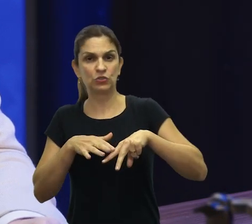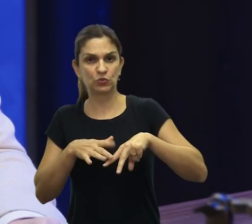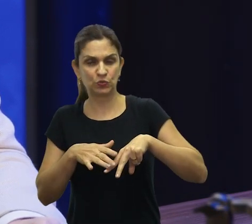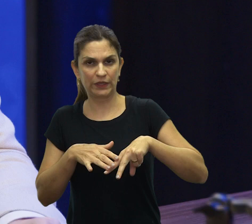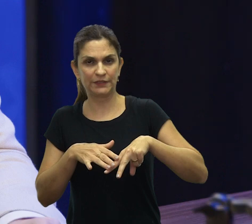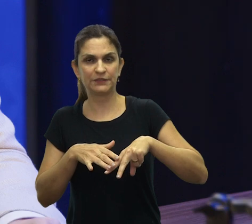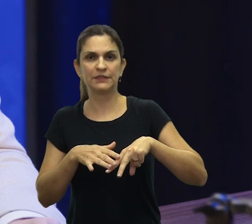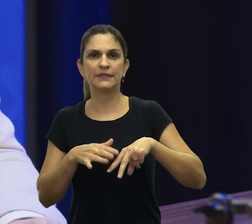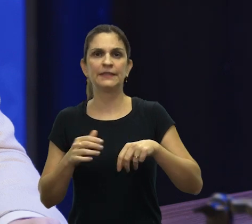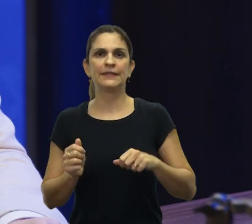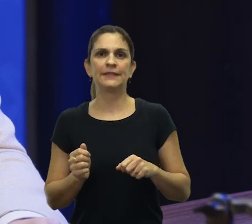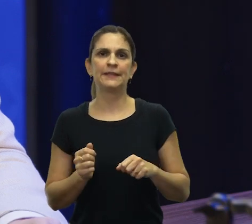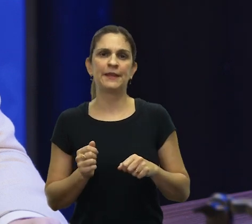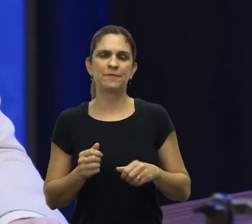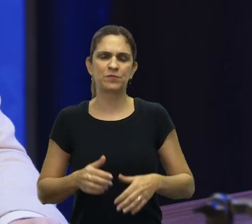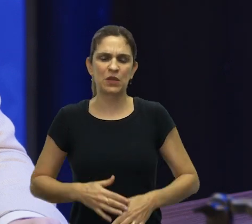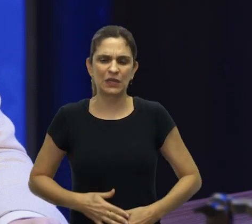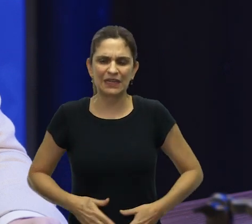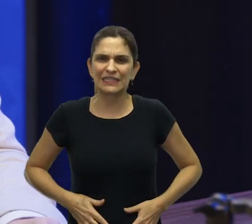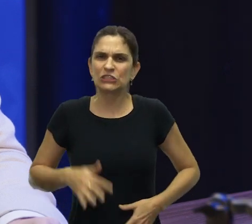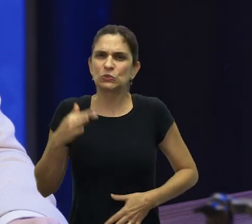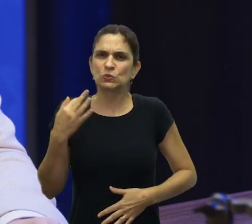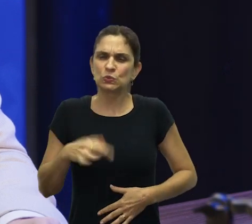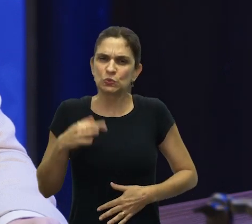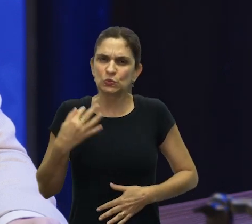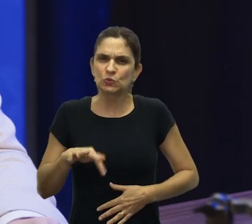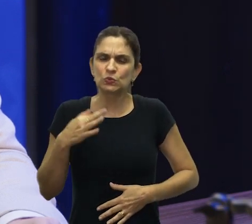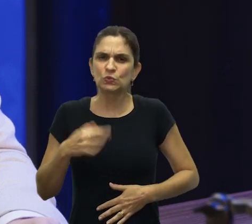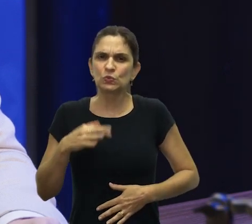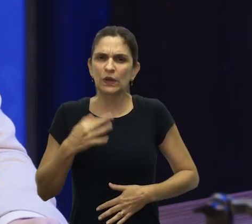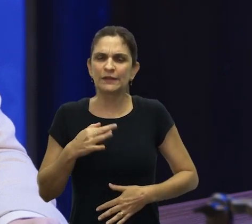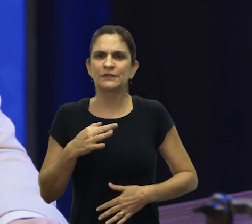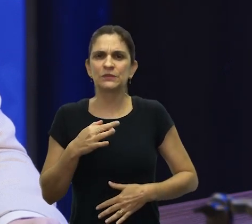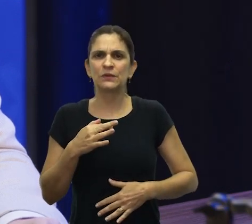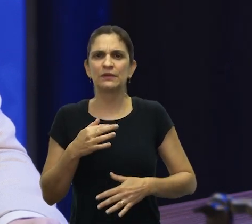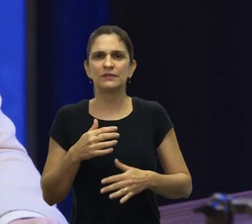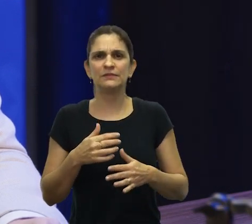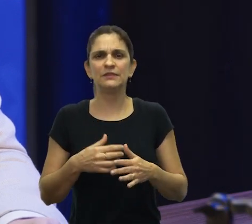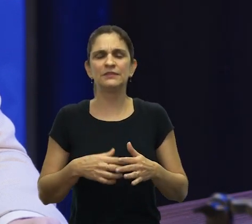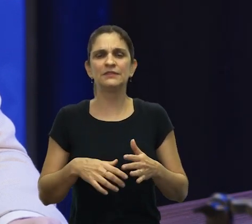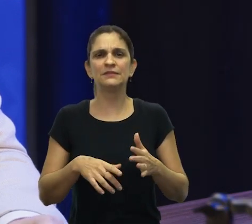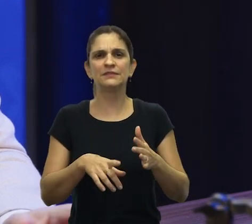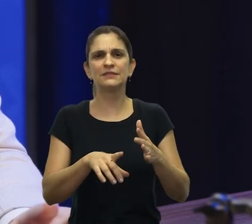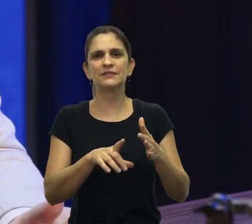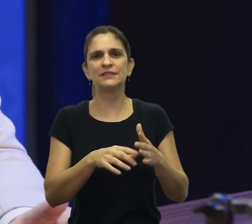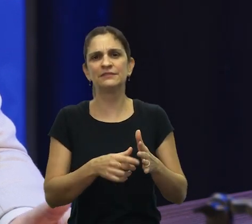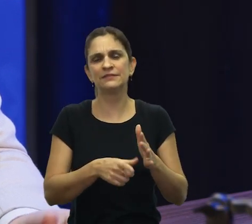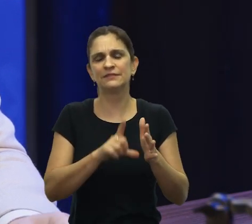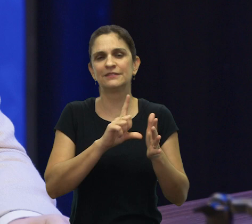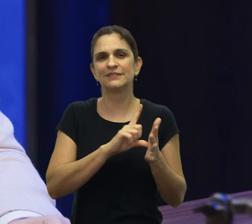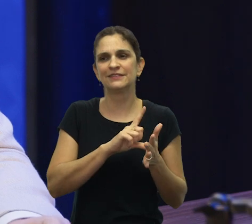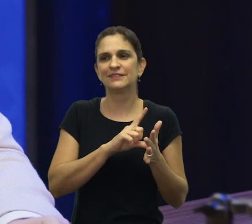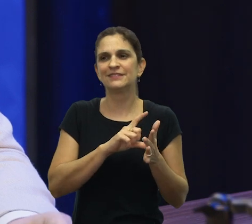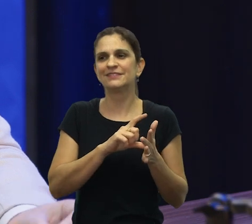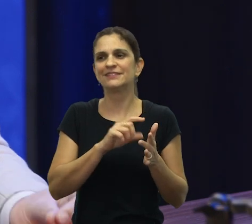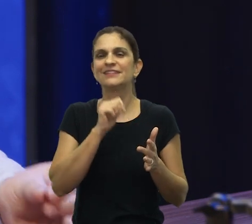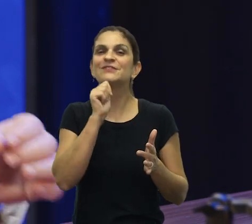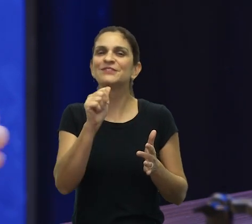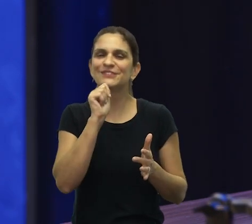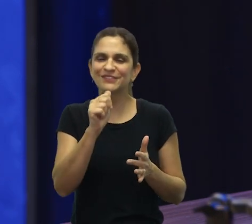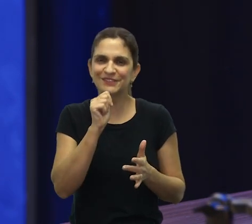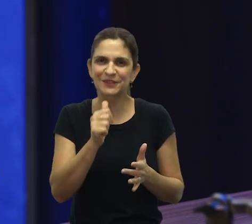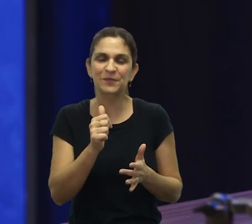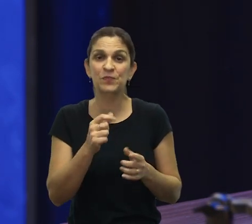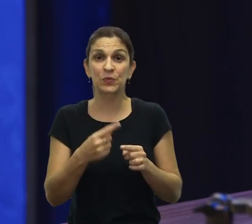com endometriose, geralmente têm uma dor pélvica importante no período pré-menstrual, no período menstrual. Por quê?